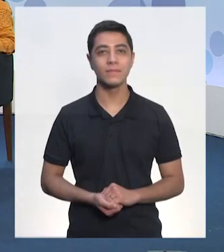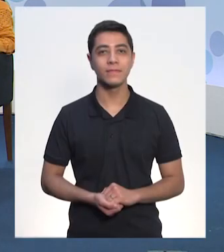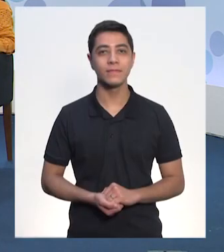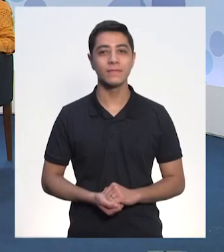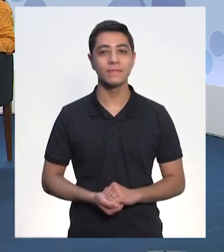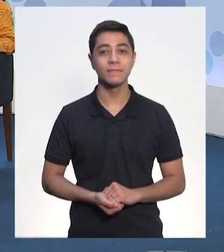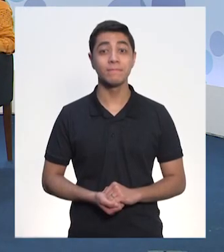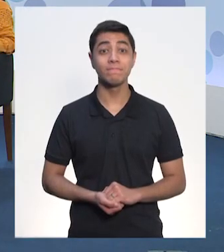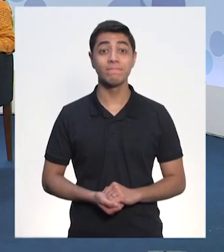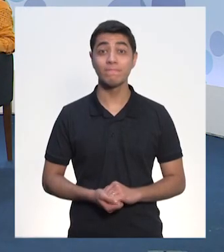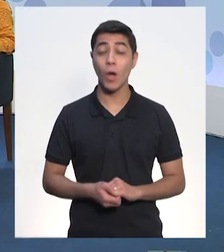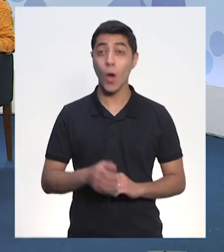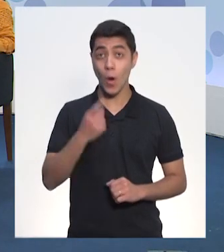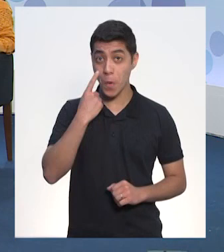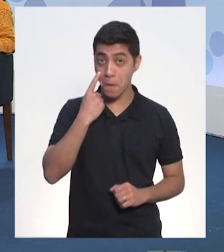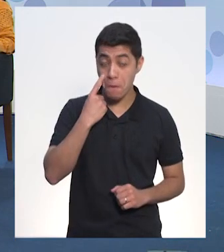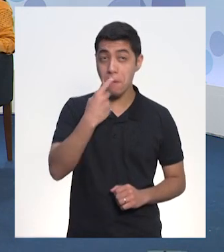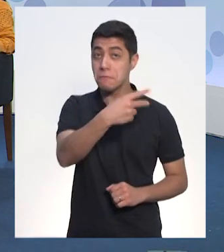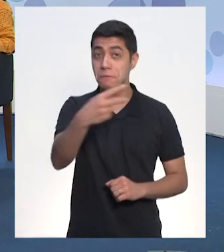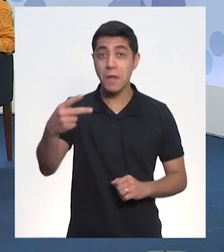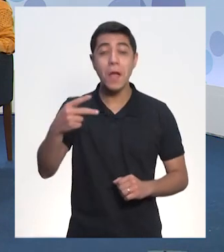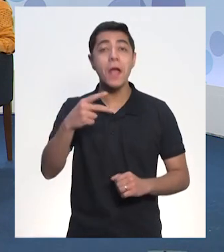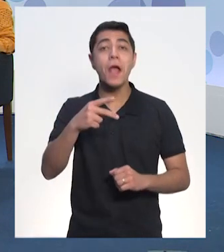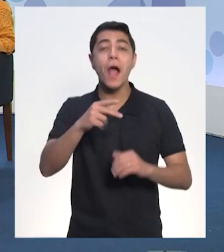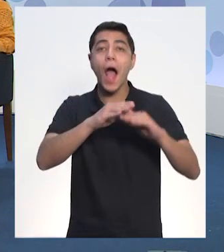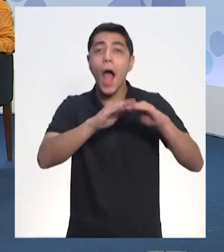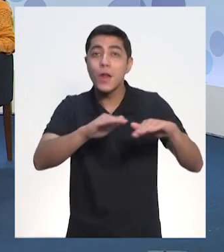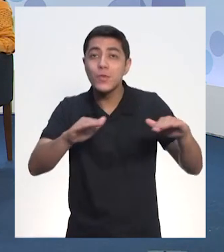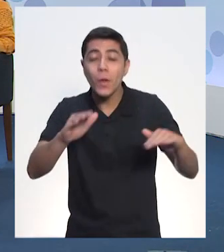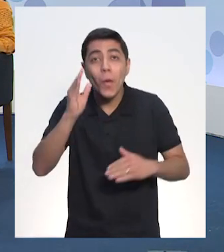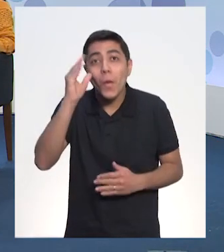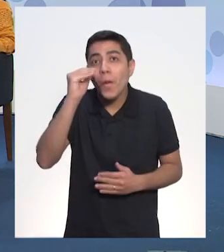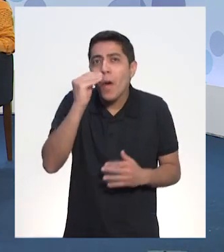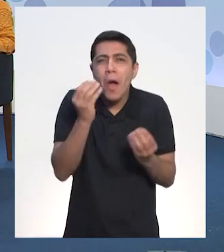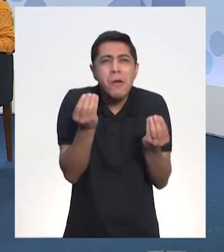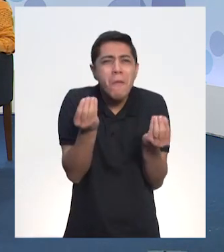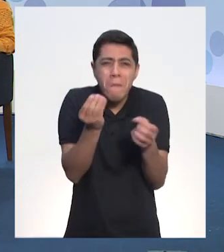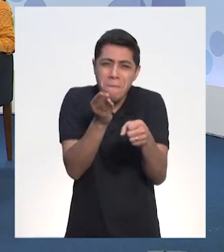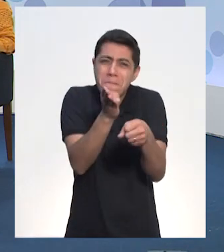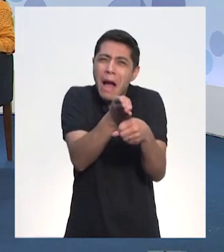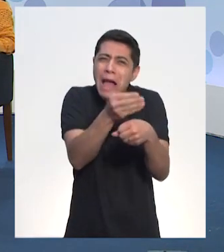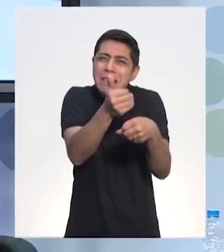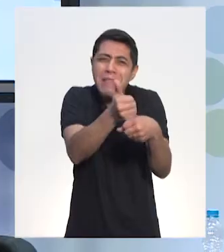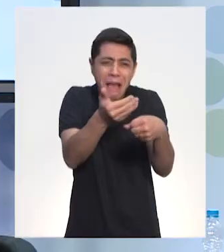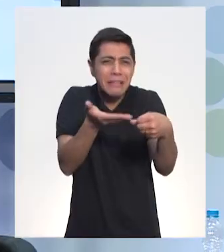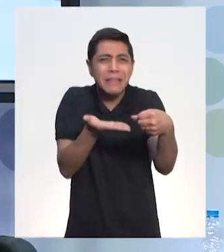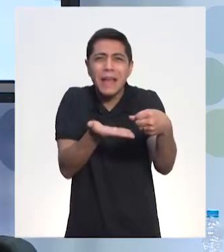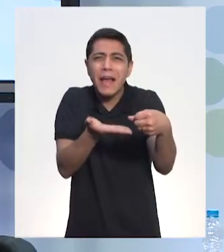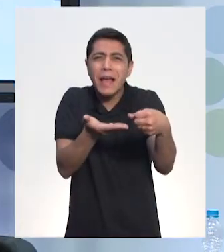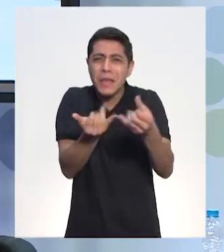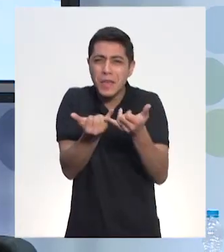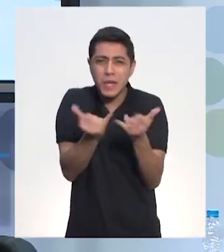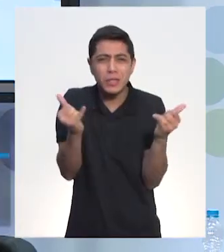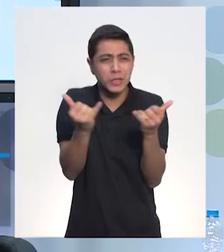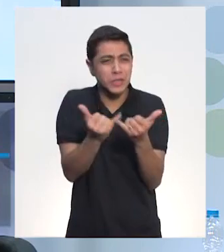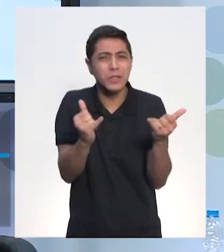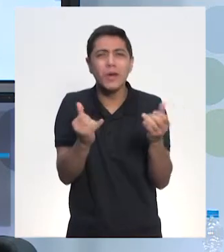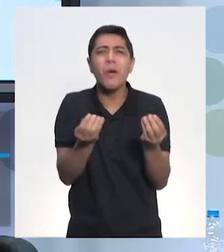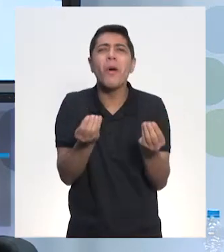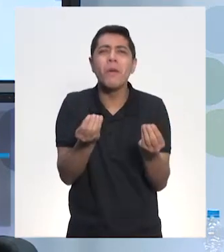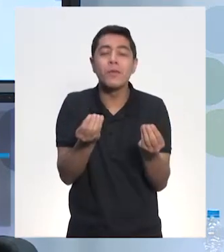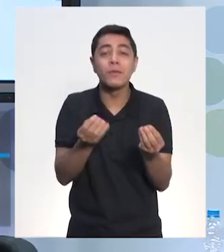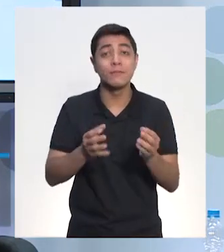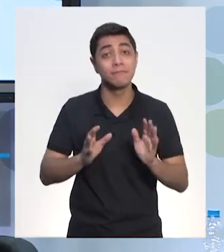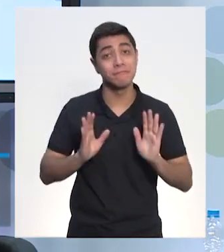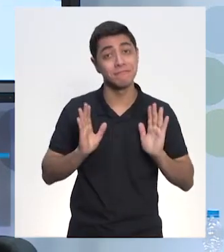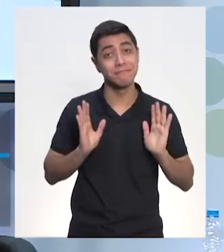estão curiosos, né? Como que acontece isso da batata gerar energia? Olha, aí vocês vão ter que falar com o professor